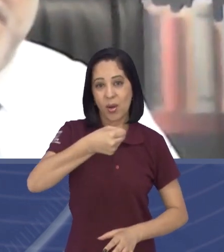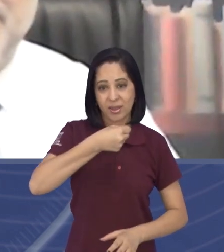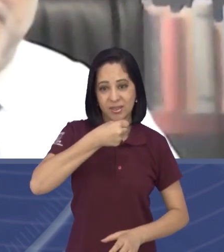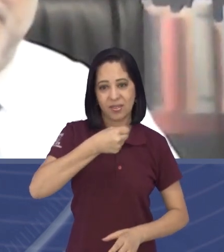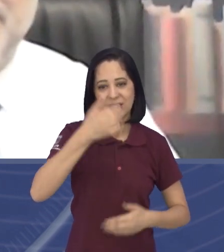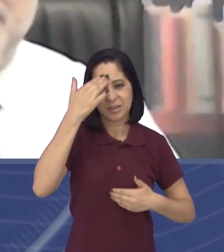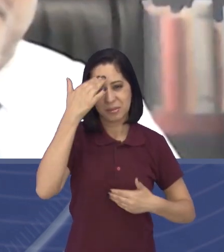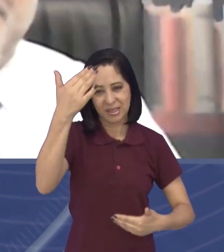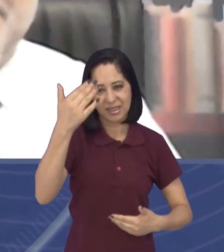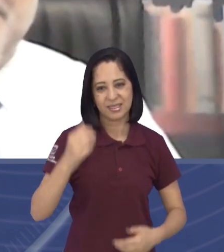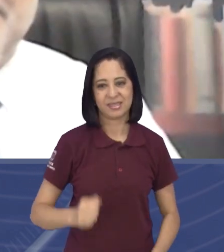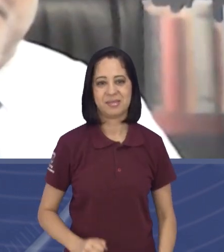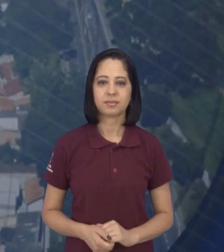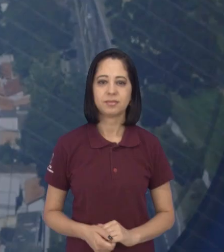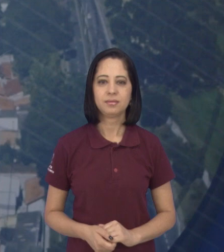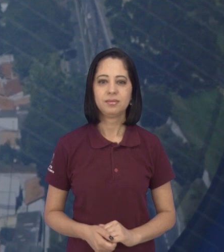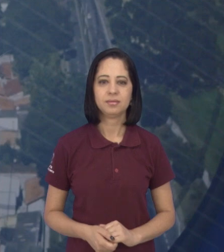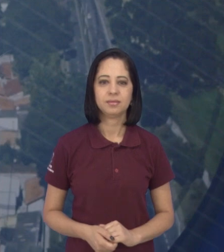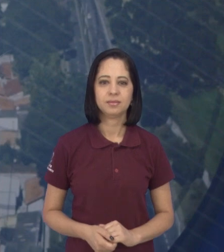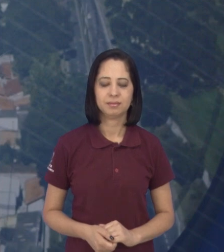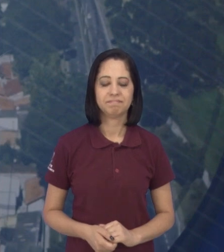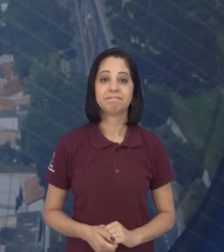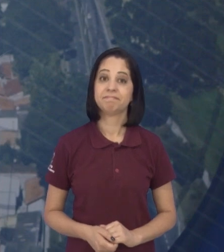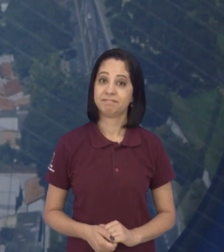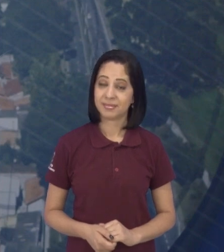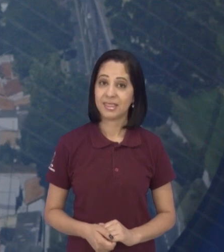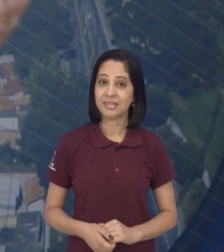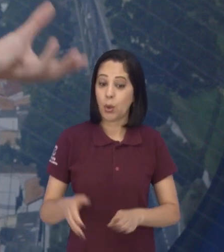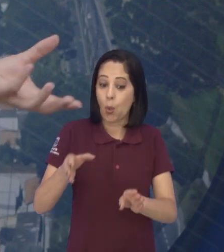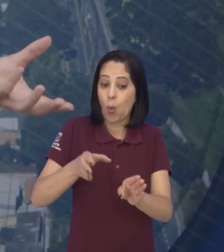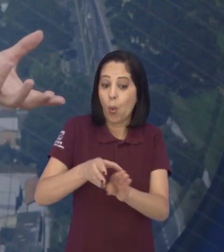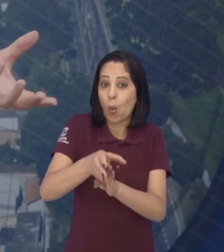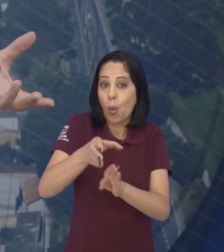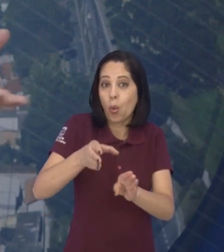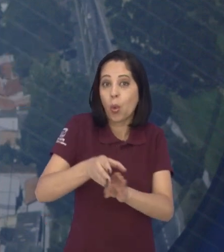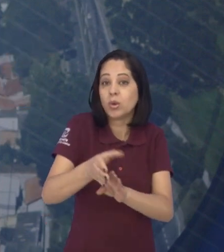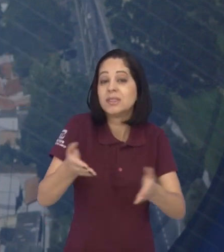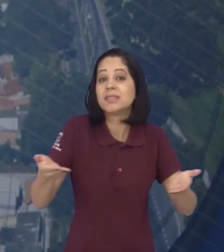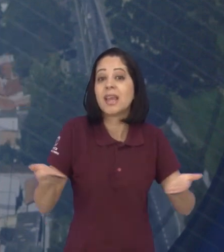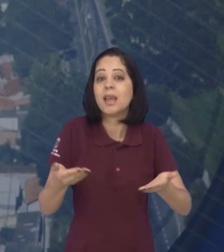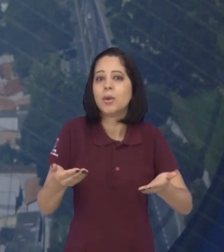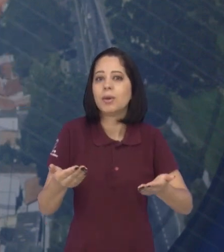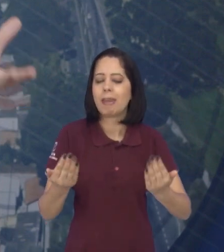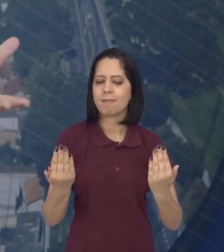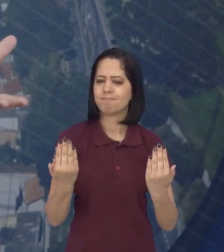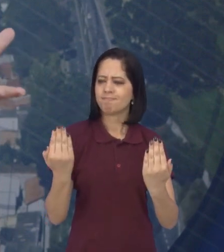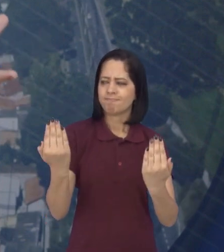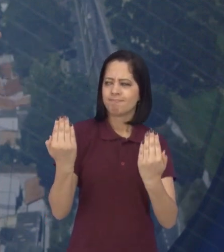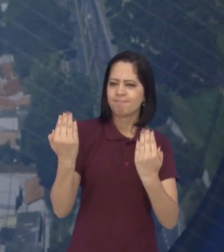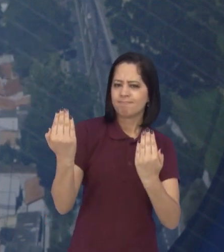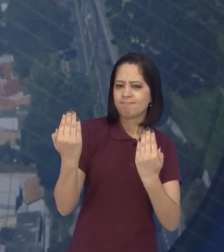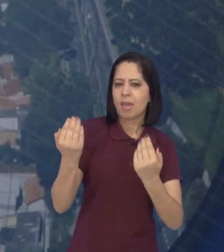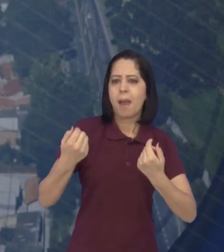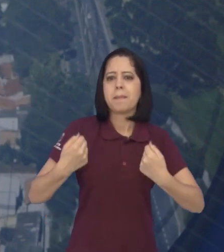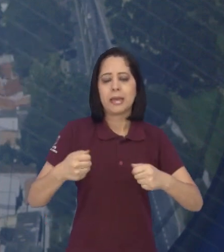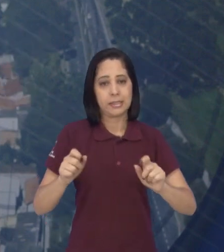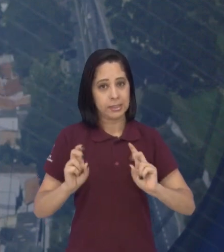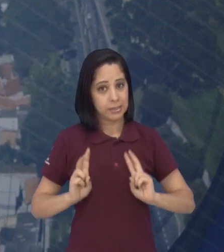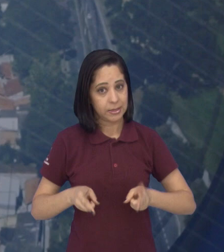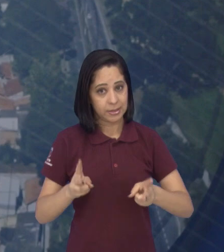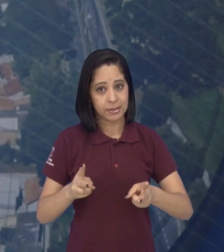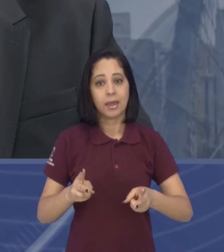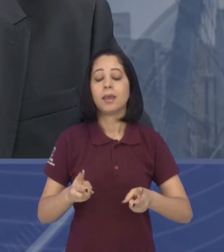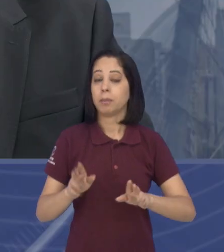Muito obrigado. Então é isso, a mensagem que fica é desconfie sempre, não é mesmo, Fábio?